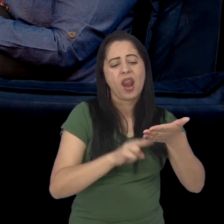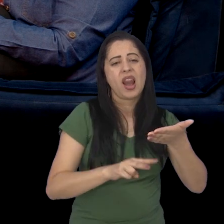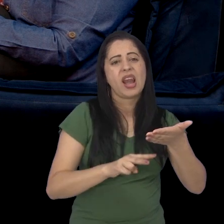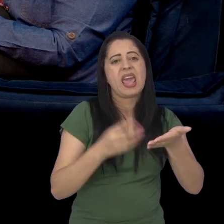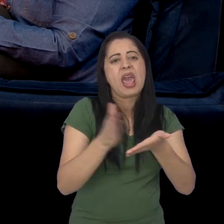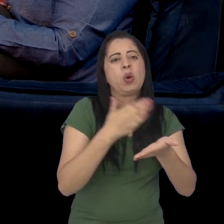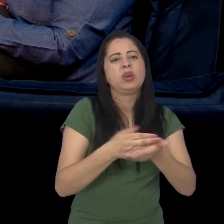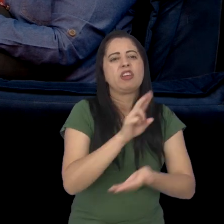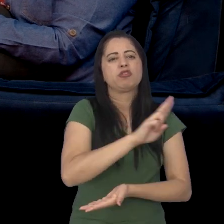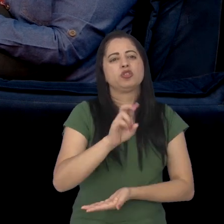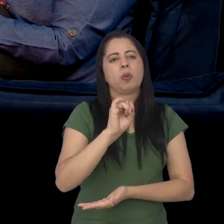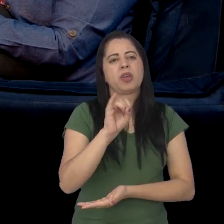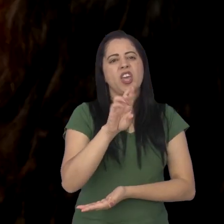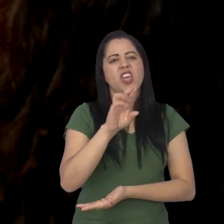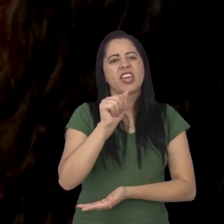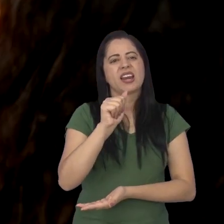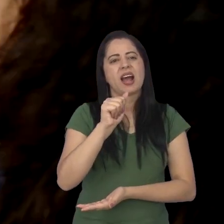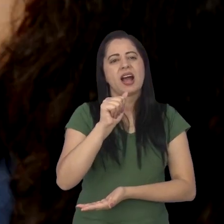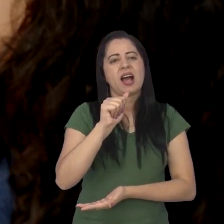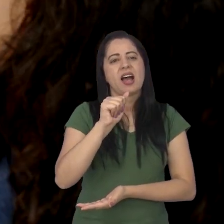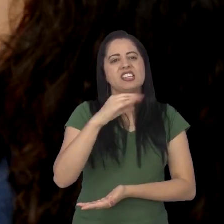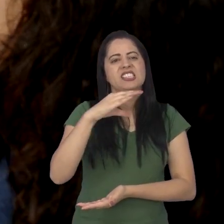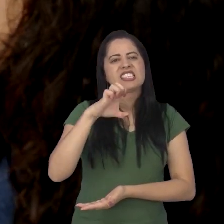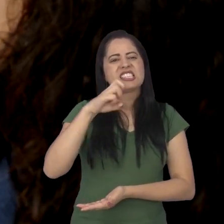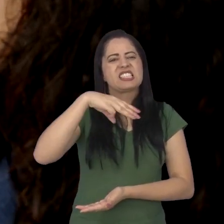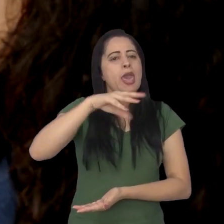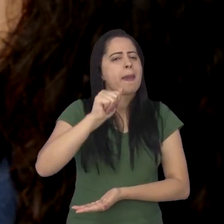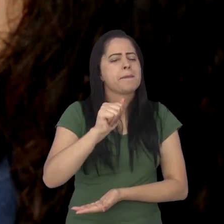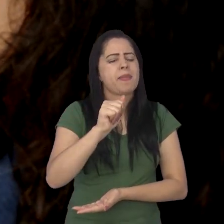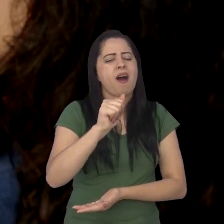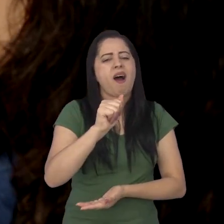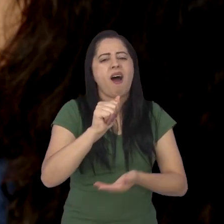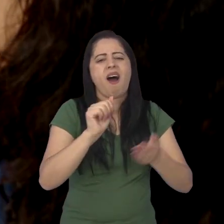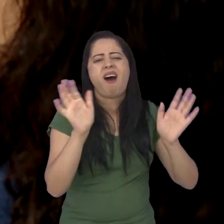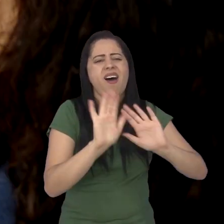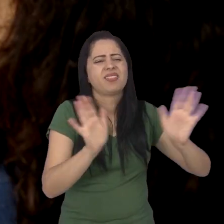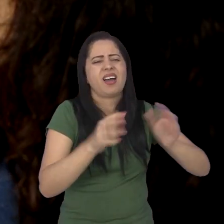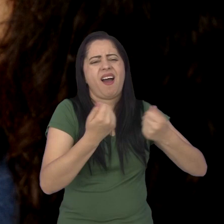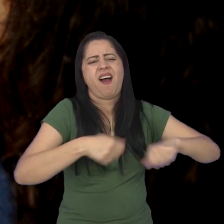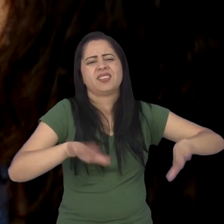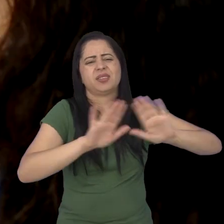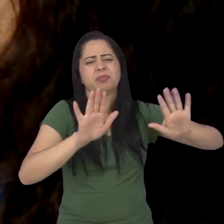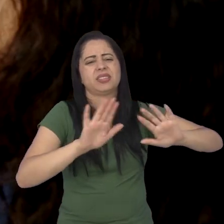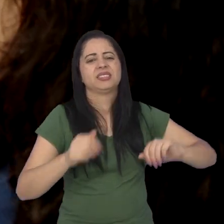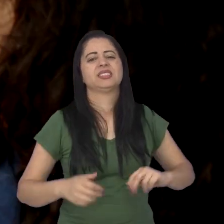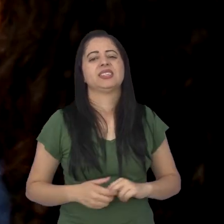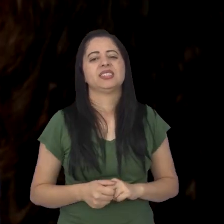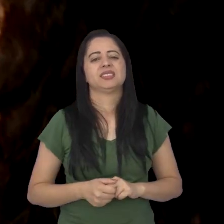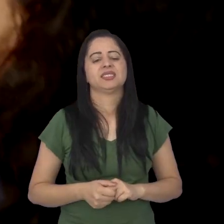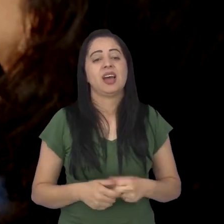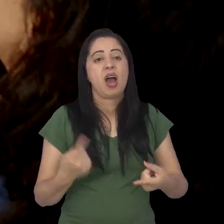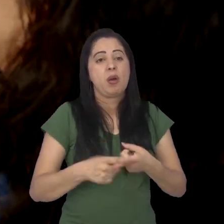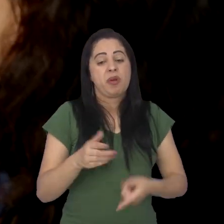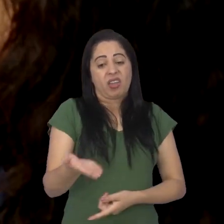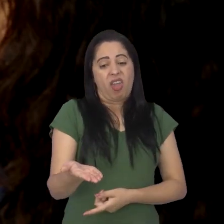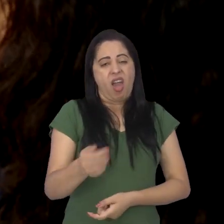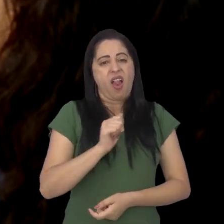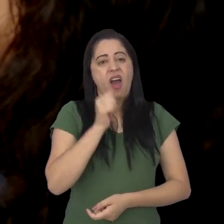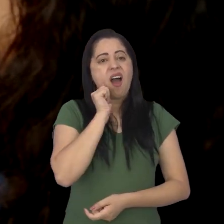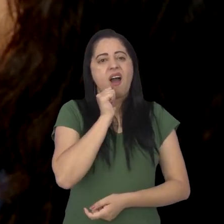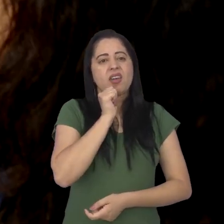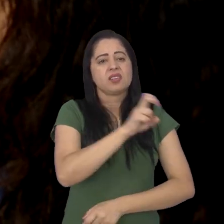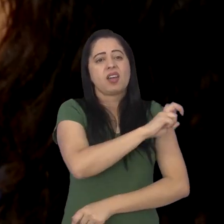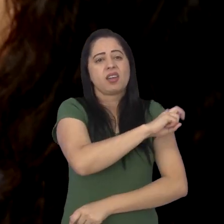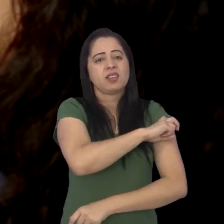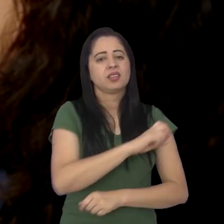a ir para a escola, eu falava, gente, pelo amor de Deus, não manda ler Iracema, deixa para ler lá no ensino médio, no 3º ano.